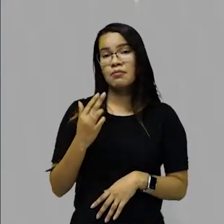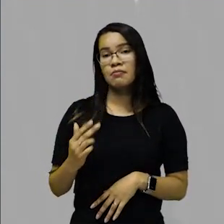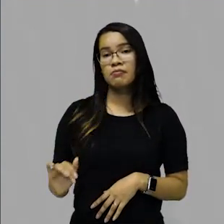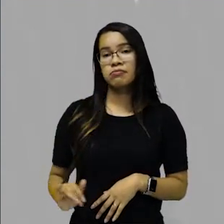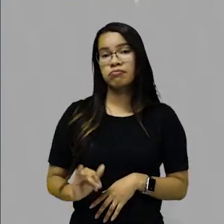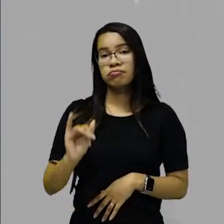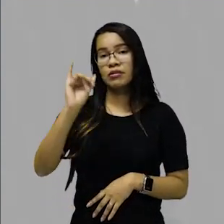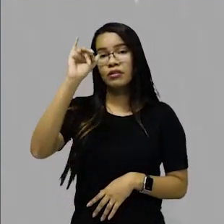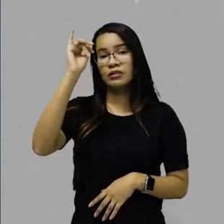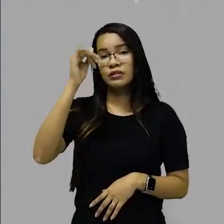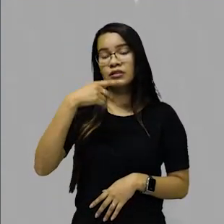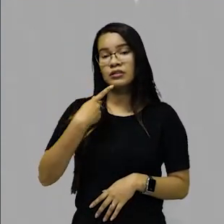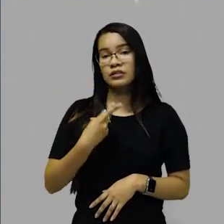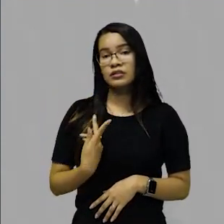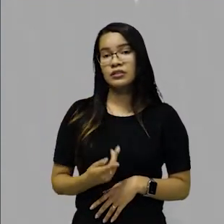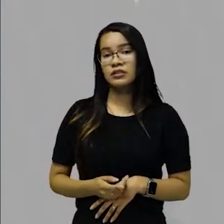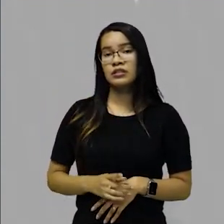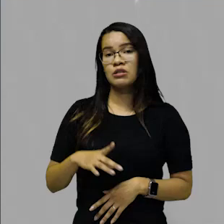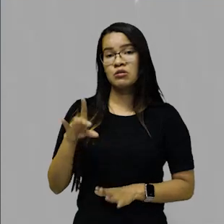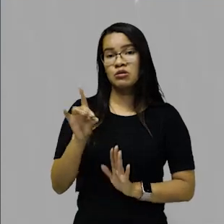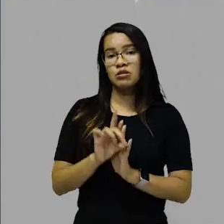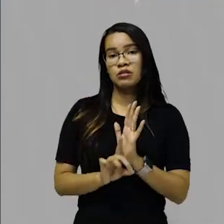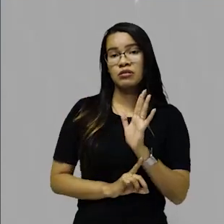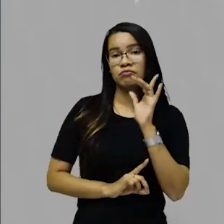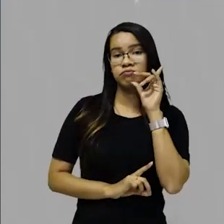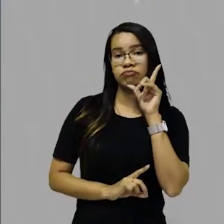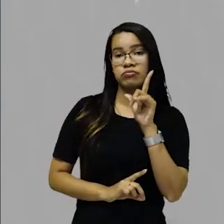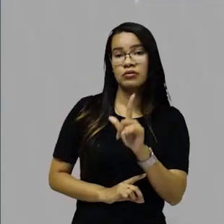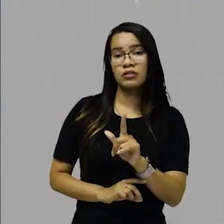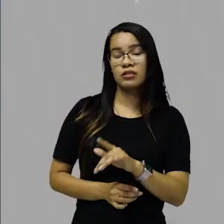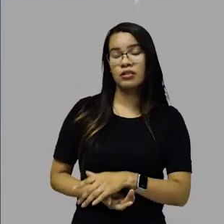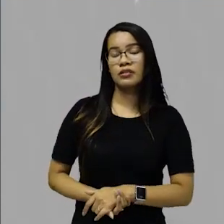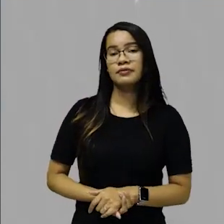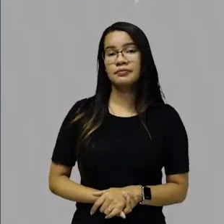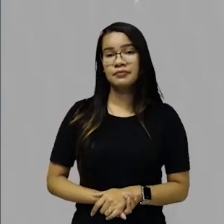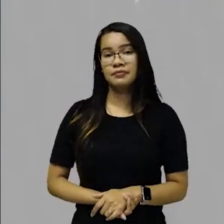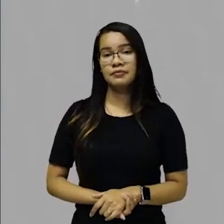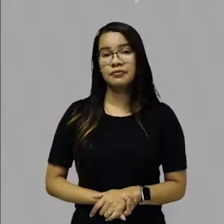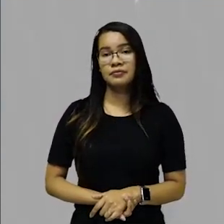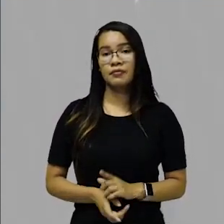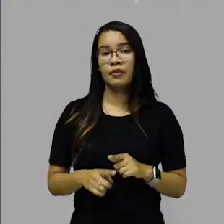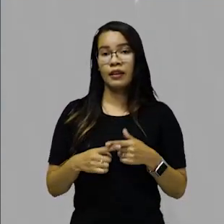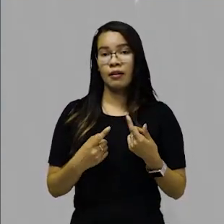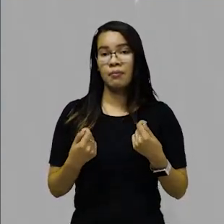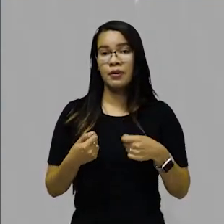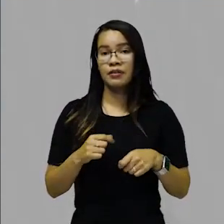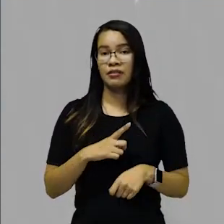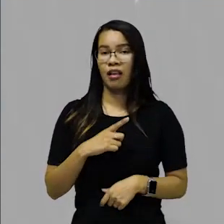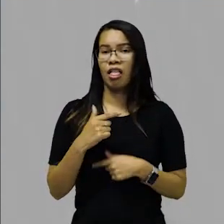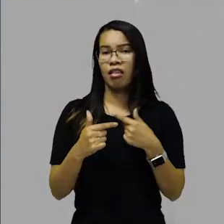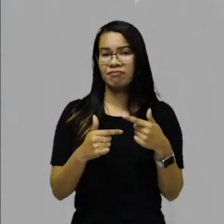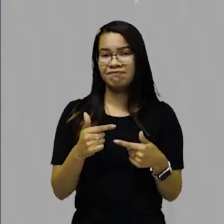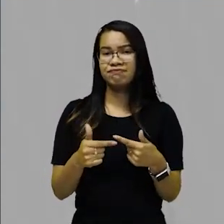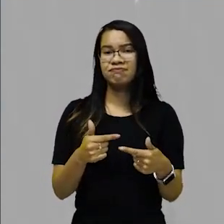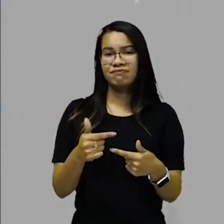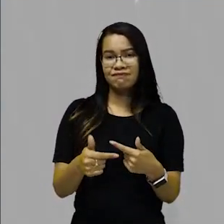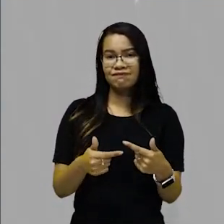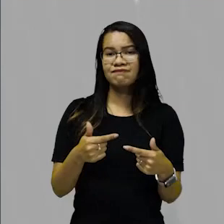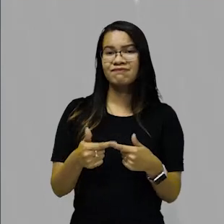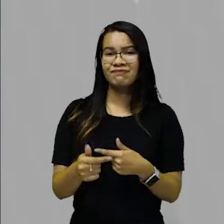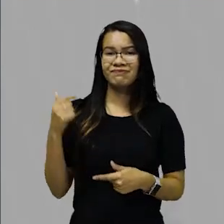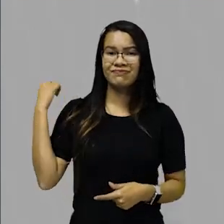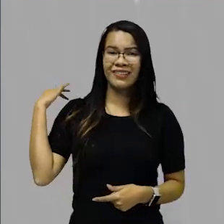um dos principais direitos obtidos pelo movimento feminista. Mas precisou ter muita luta.